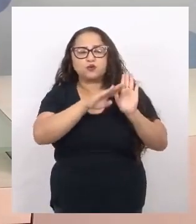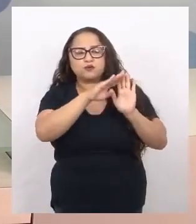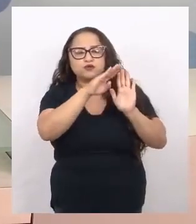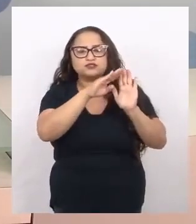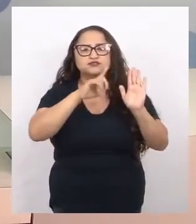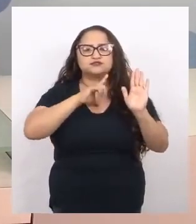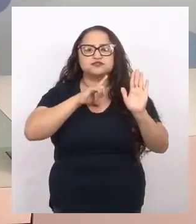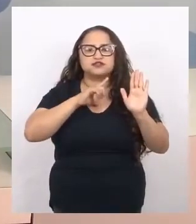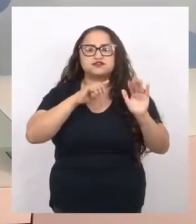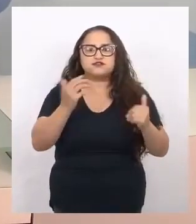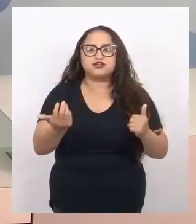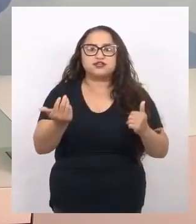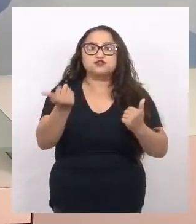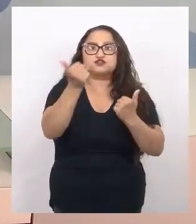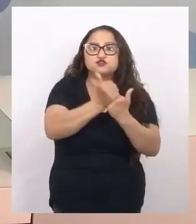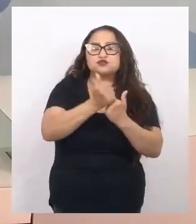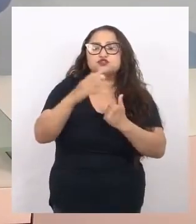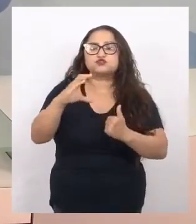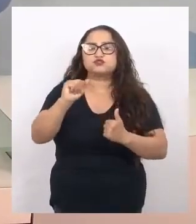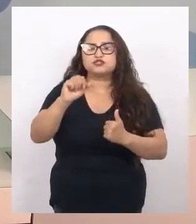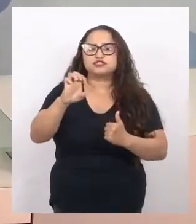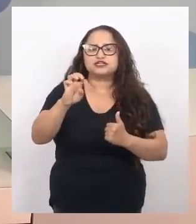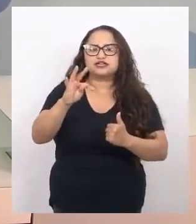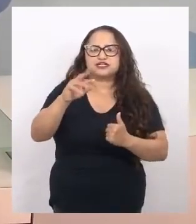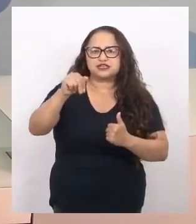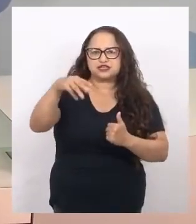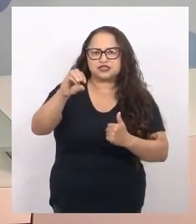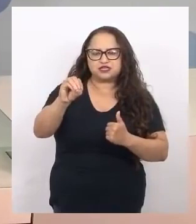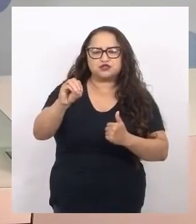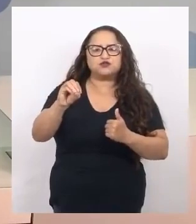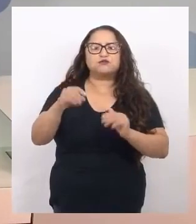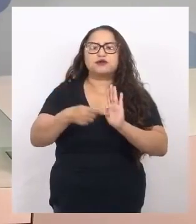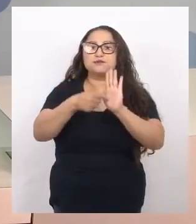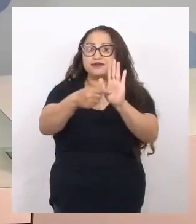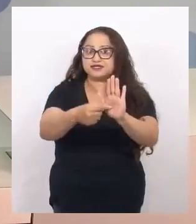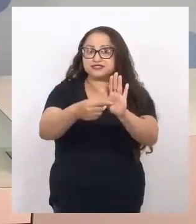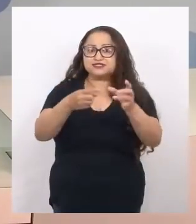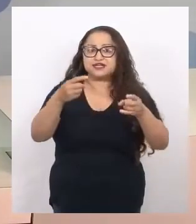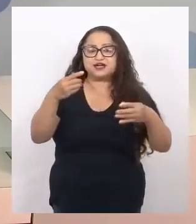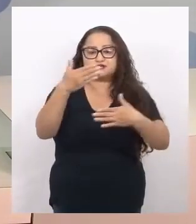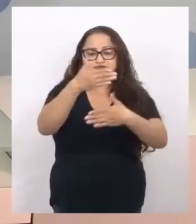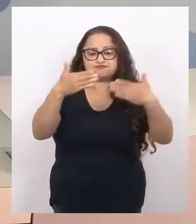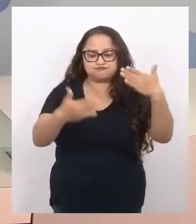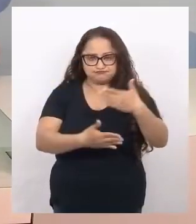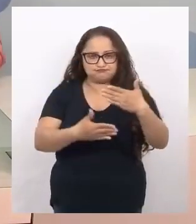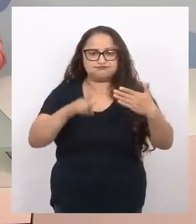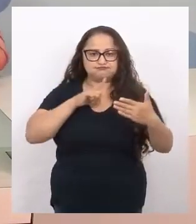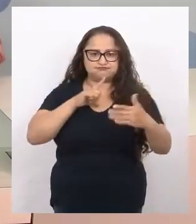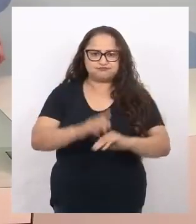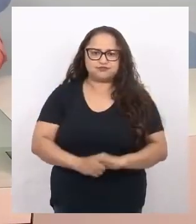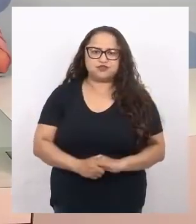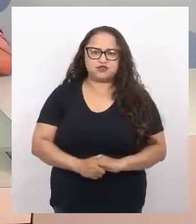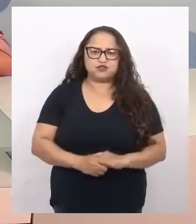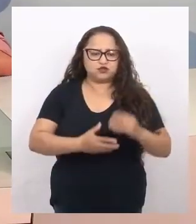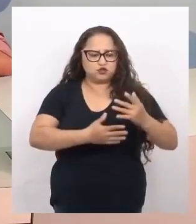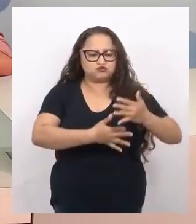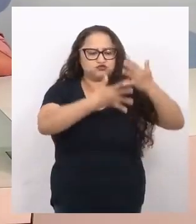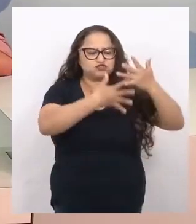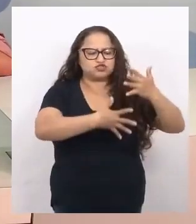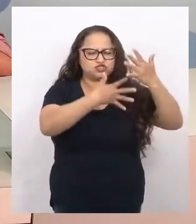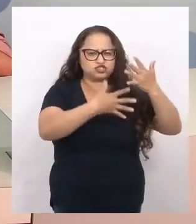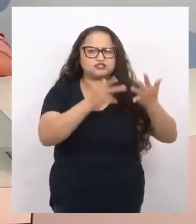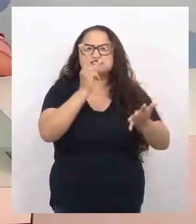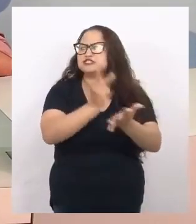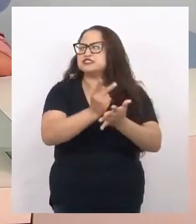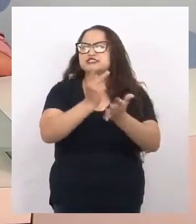com o Caetano para a gente apresentar as telas do sistema. Isso mesmo. O chat estará aberto o tempo todo, tá